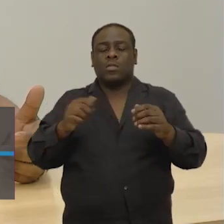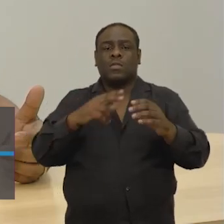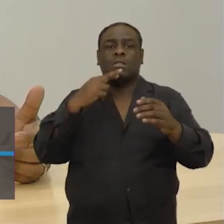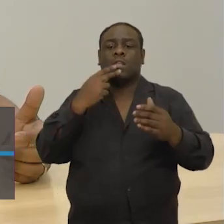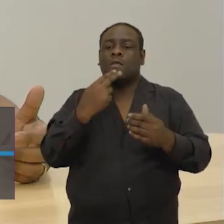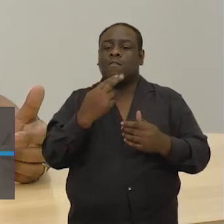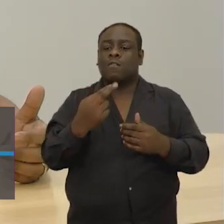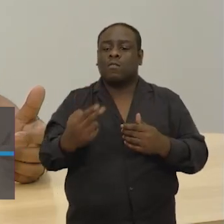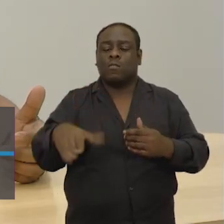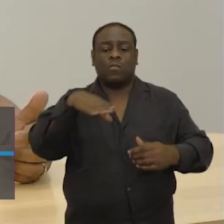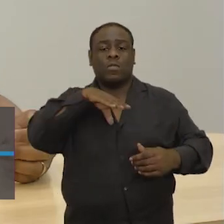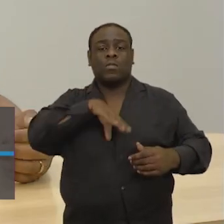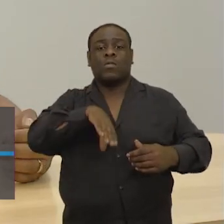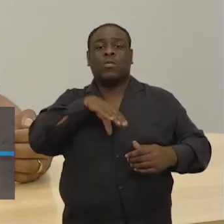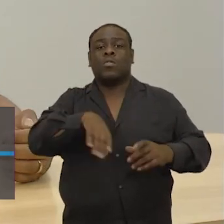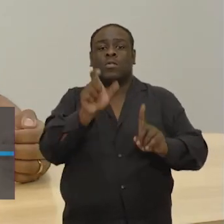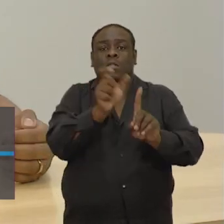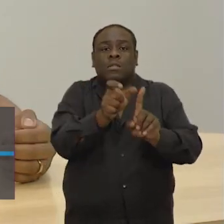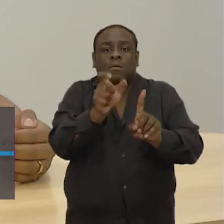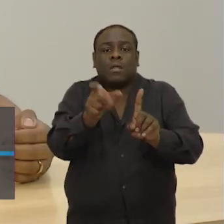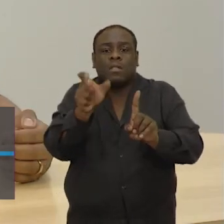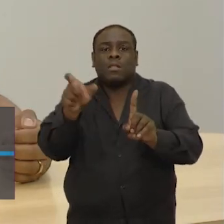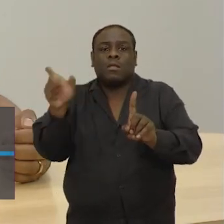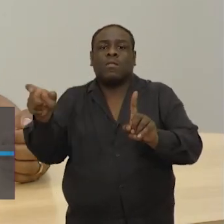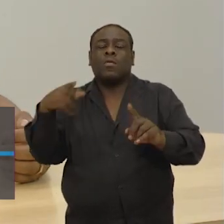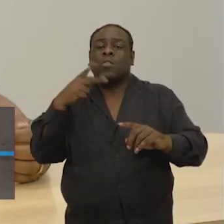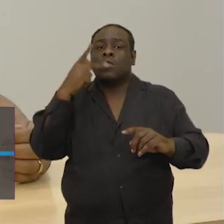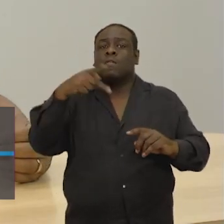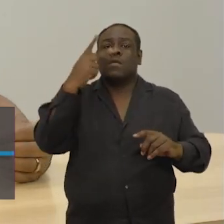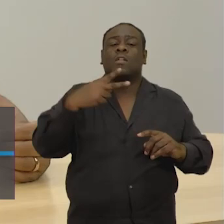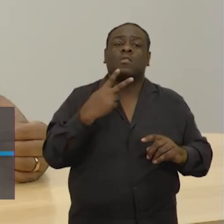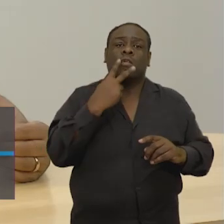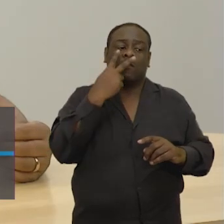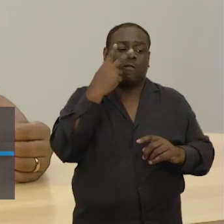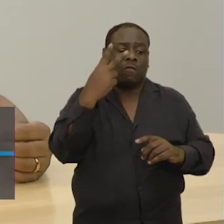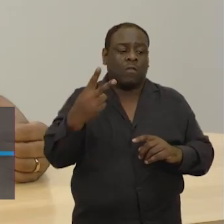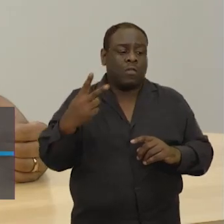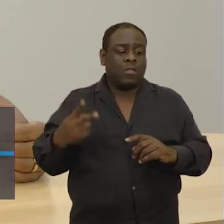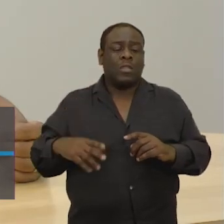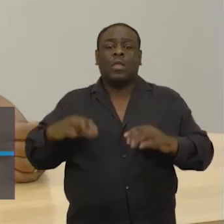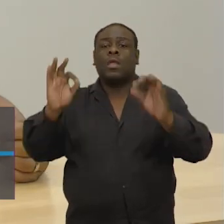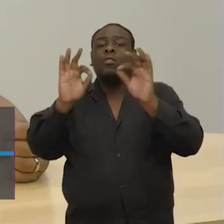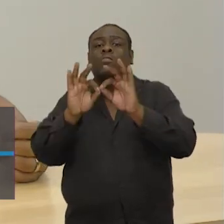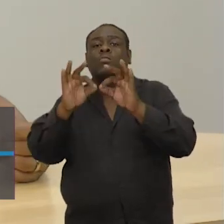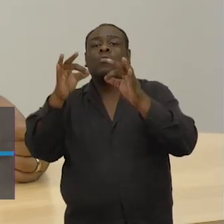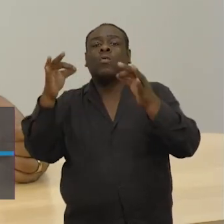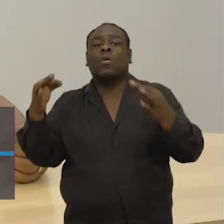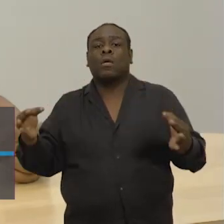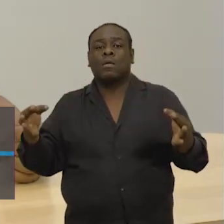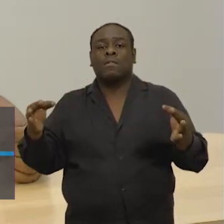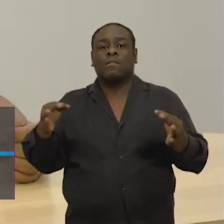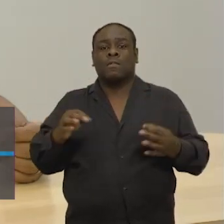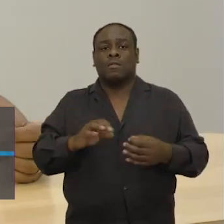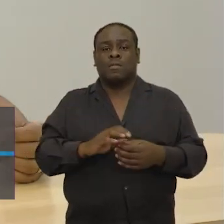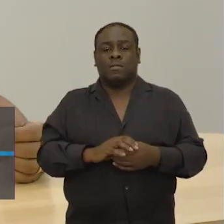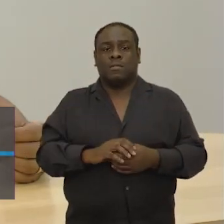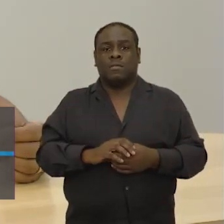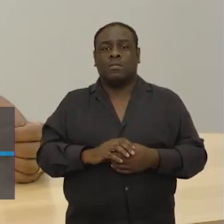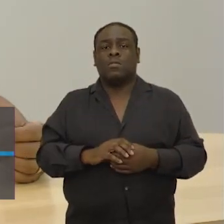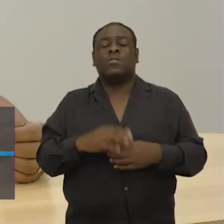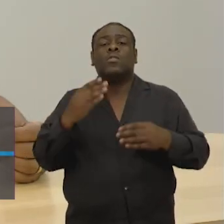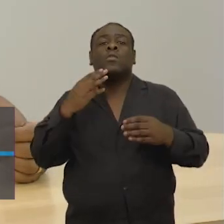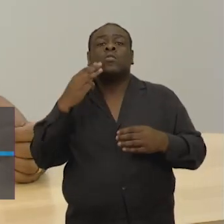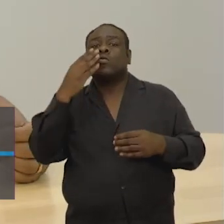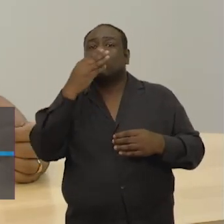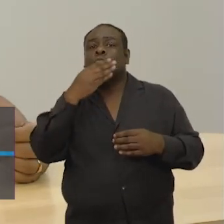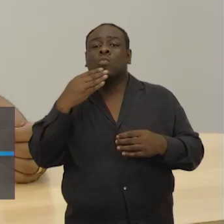linguagem, nas palavras. Ou seja, ao falar de voz, eu lembro que a voz é suave, ela é